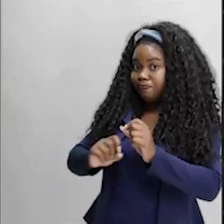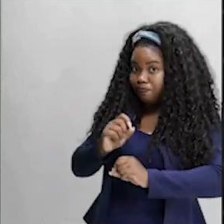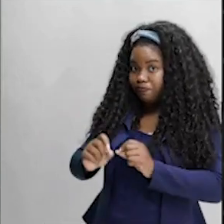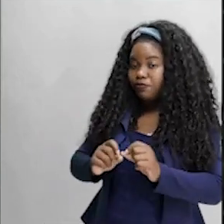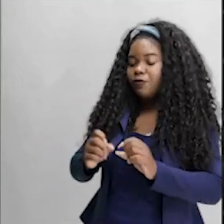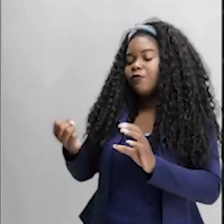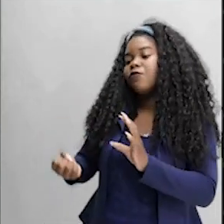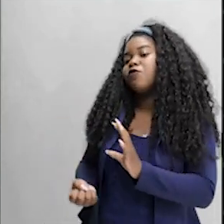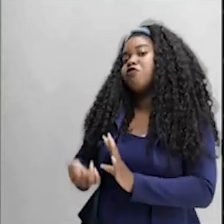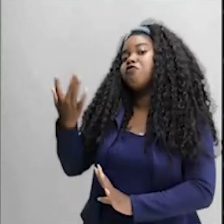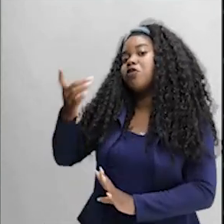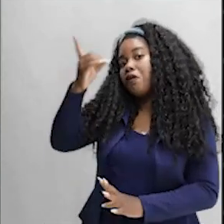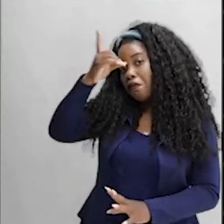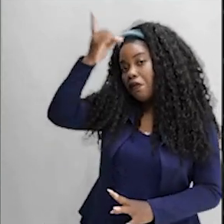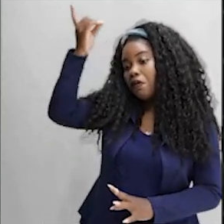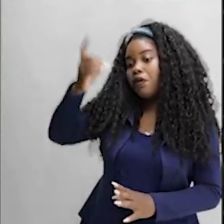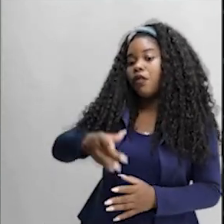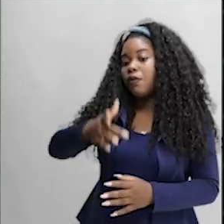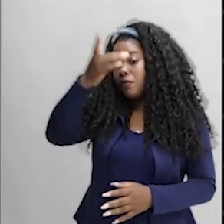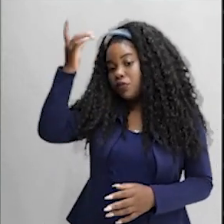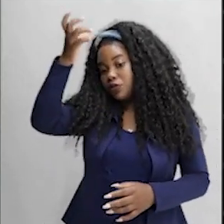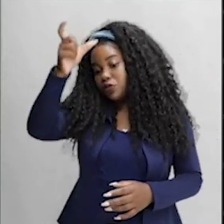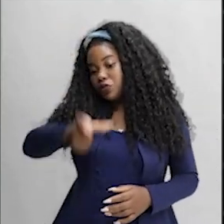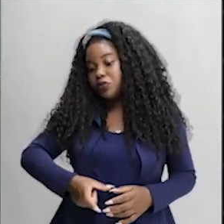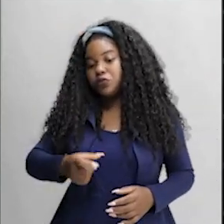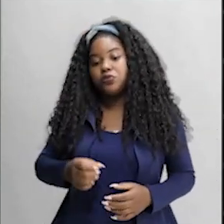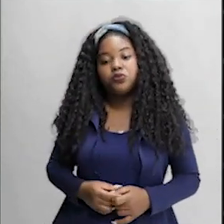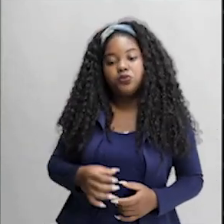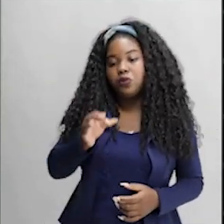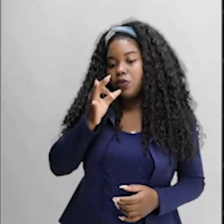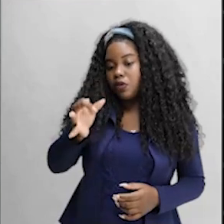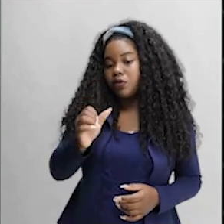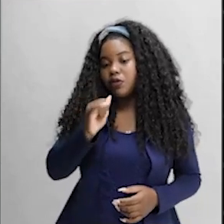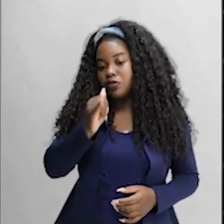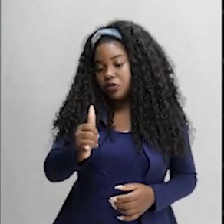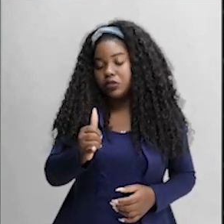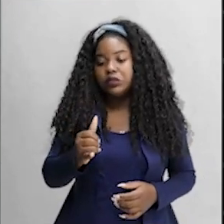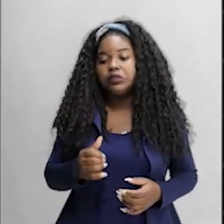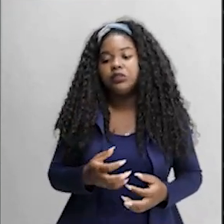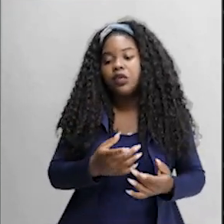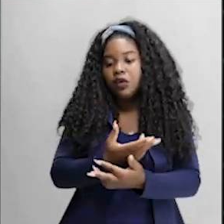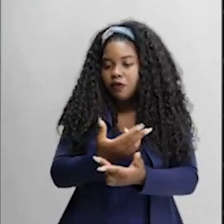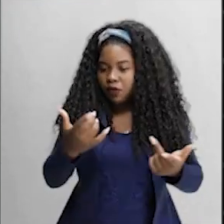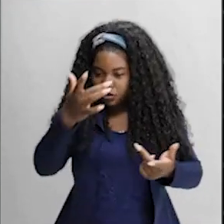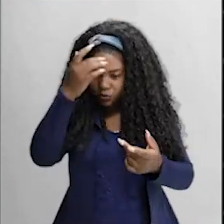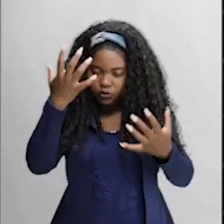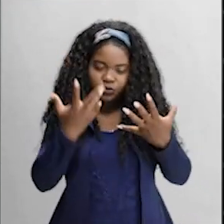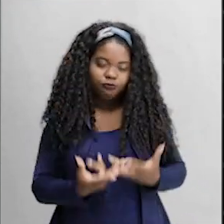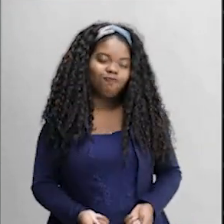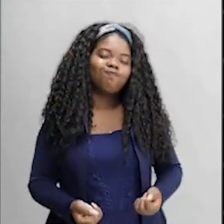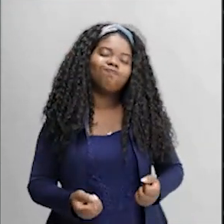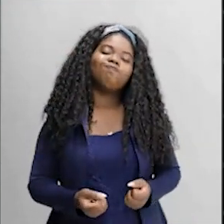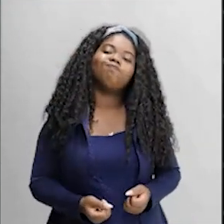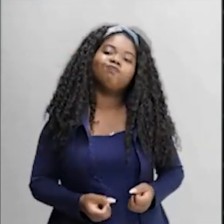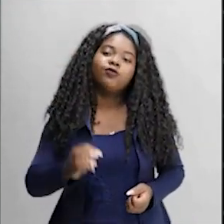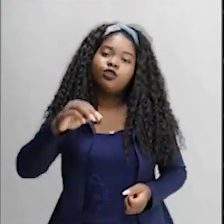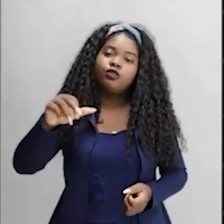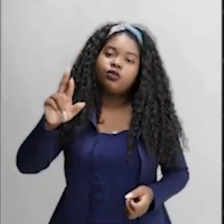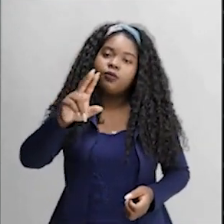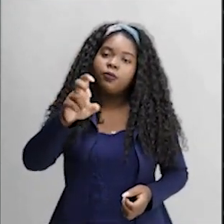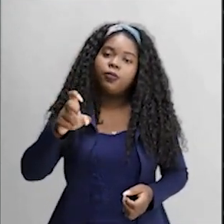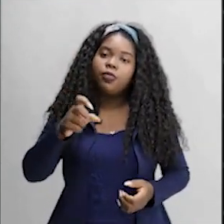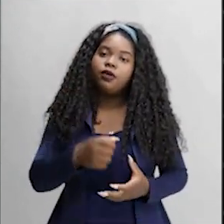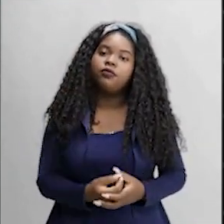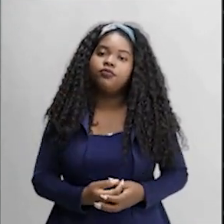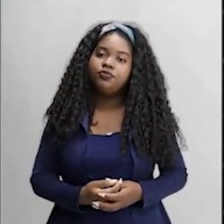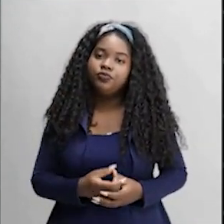foi criada, aquela ali alguém disse, aquela ali muitos aceitaram, e como o próprio Marx até sugere em alguns textos dele,